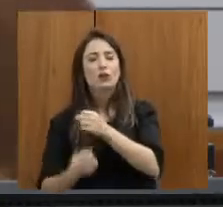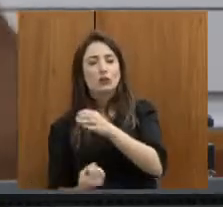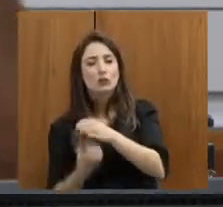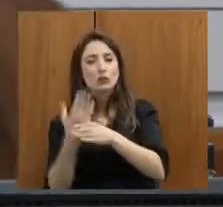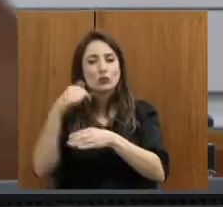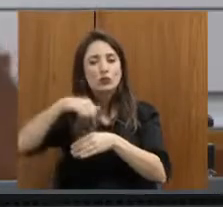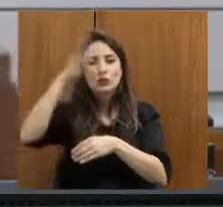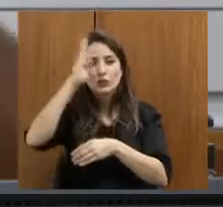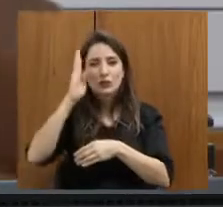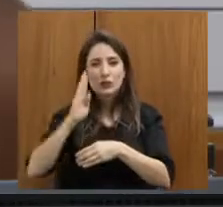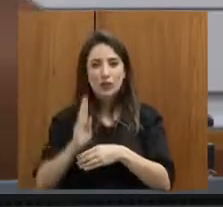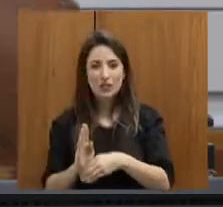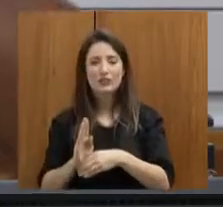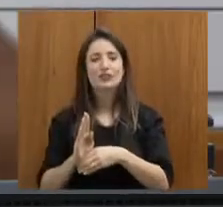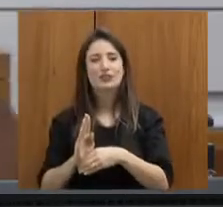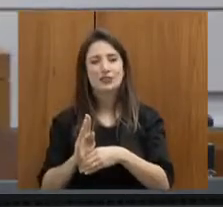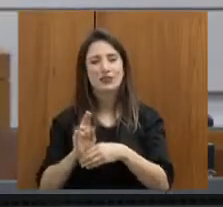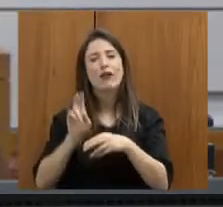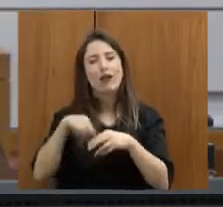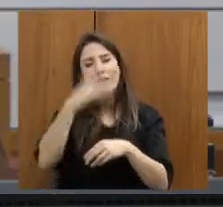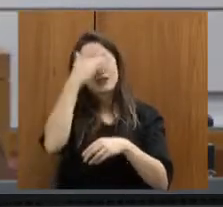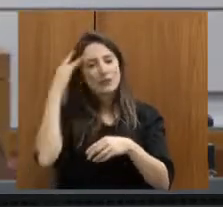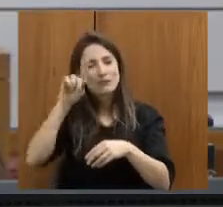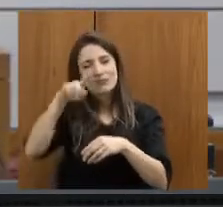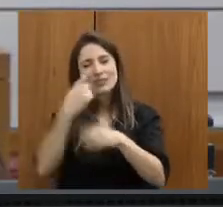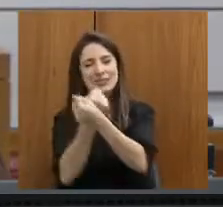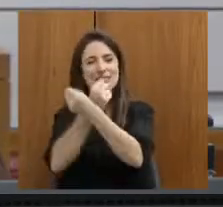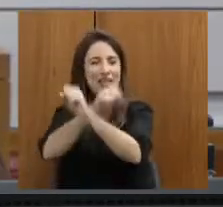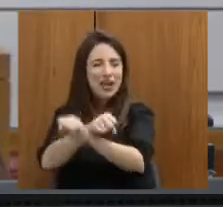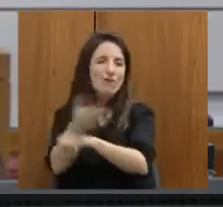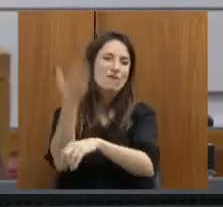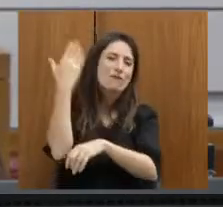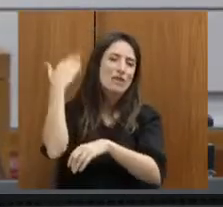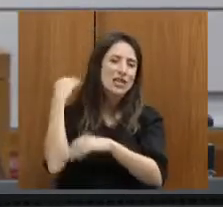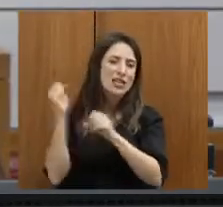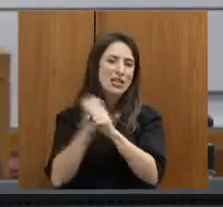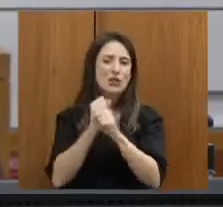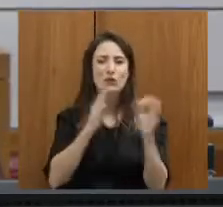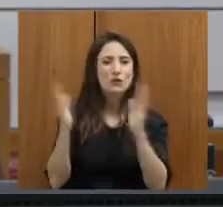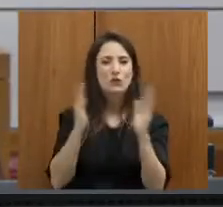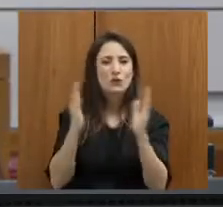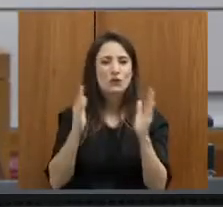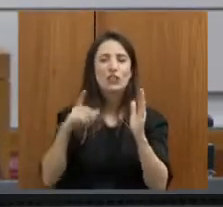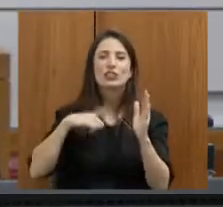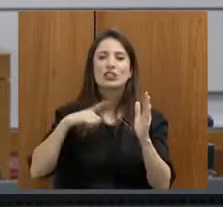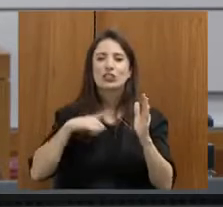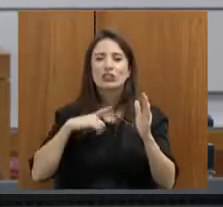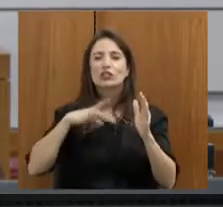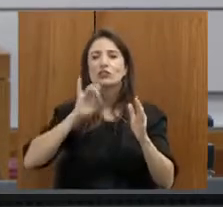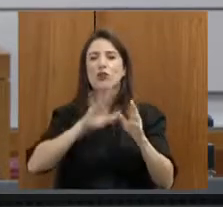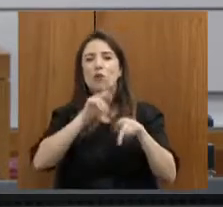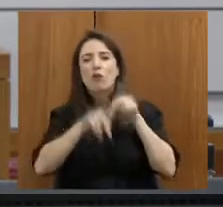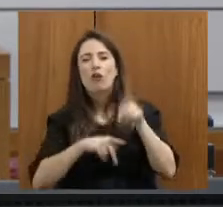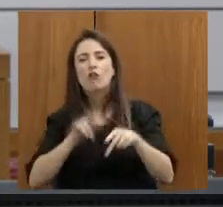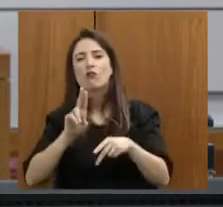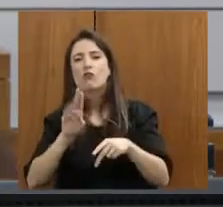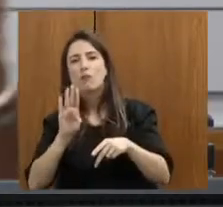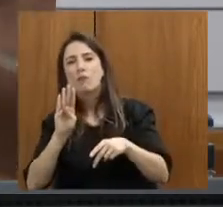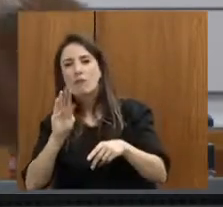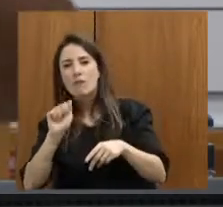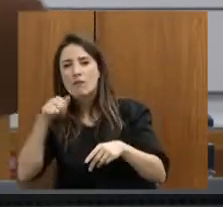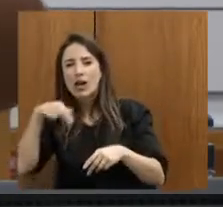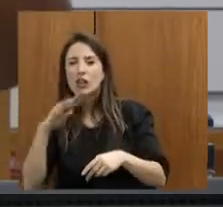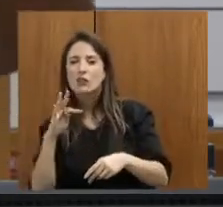né é usado para ele escravocata no período é que aqui só estava o povo bantu e suas práticas